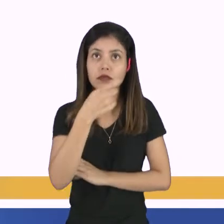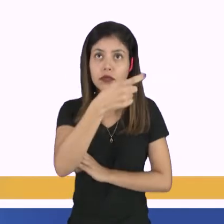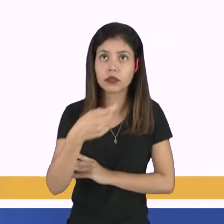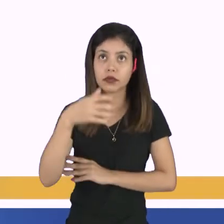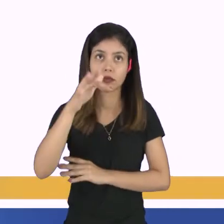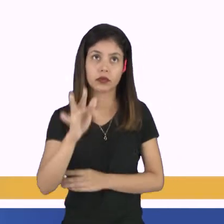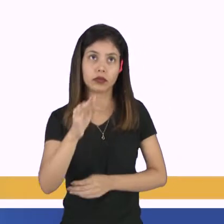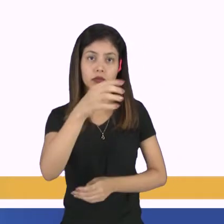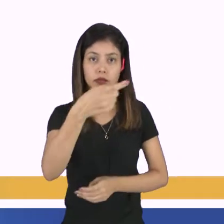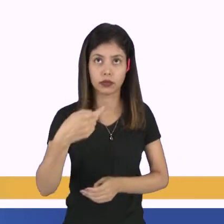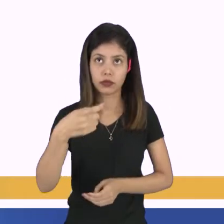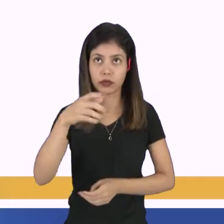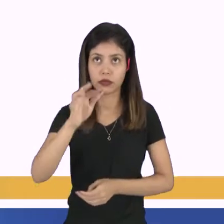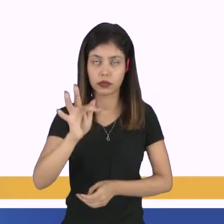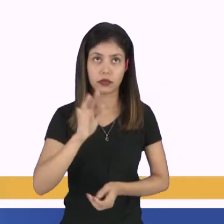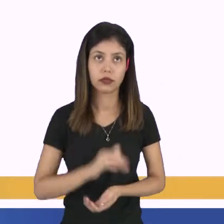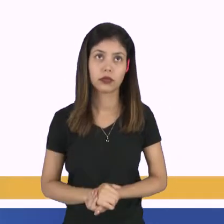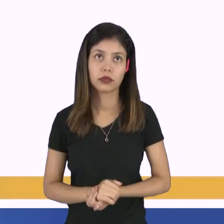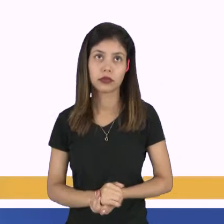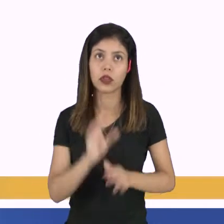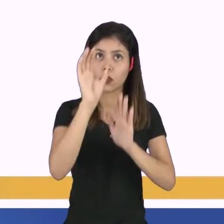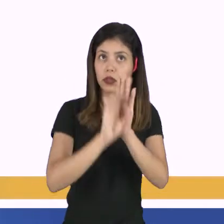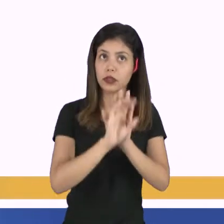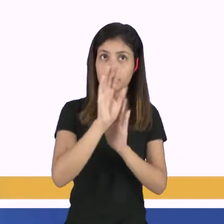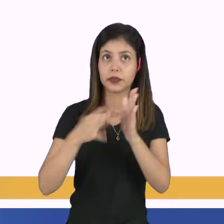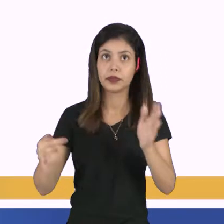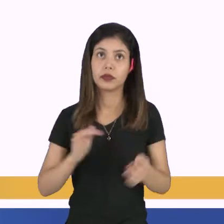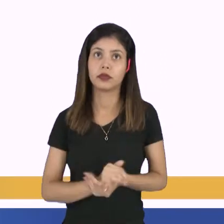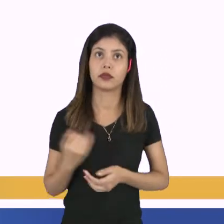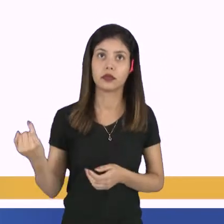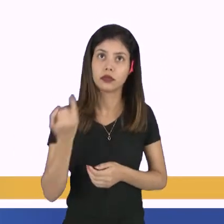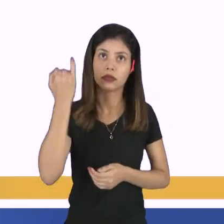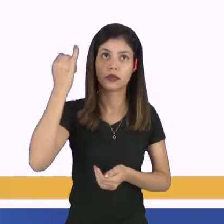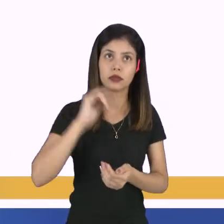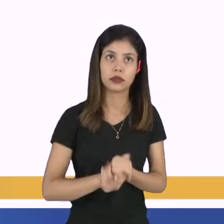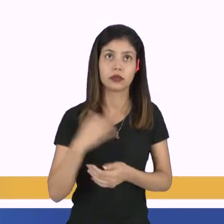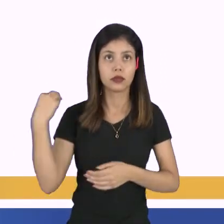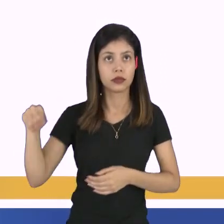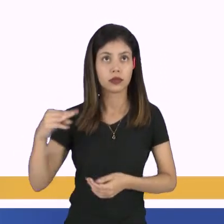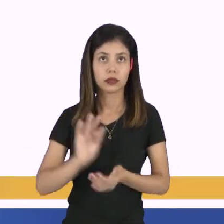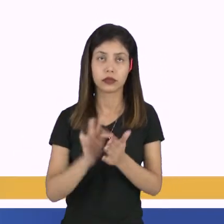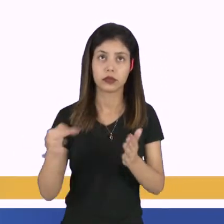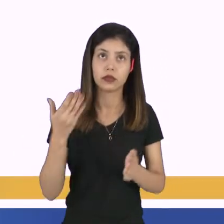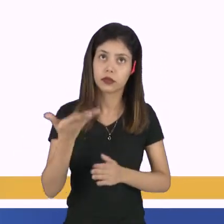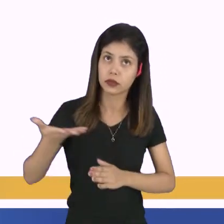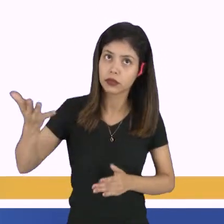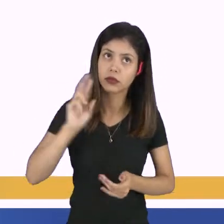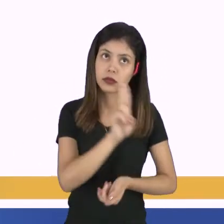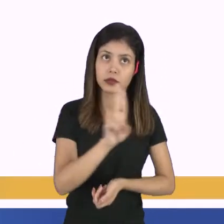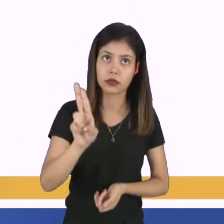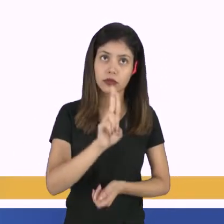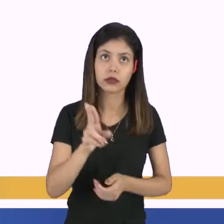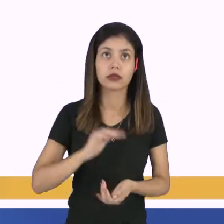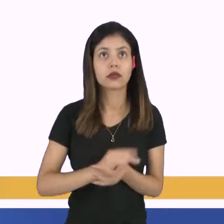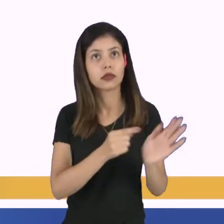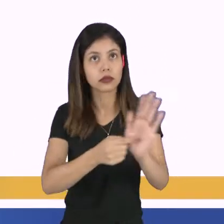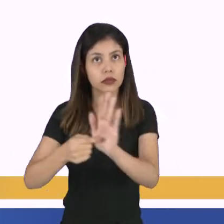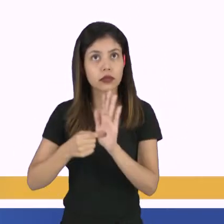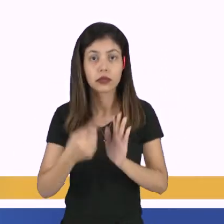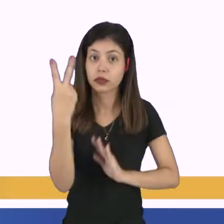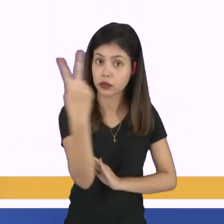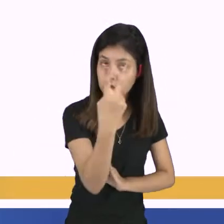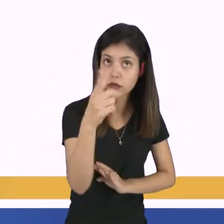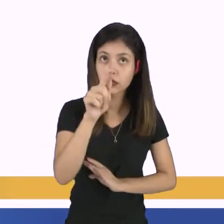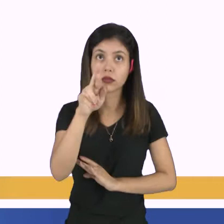x, certo? Então o conceito de função é de extrema relevância para a matemática. Função é basicamente o nome que se